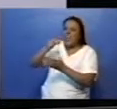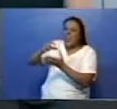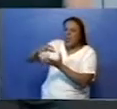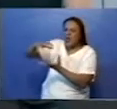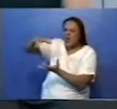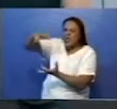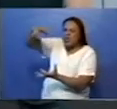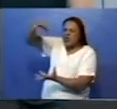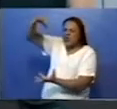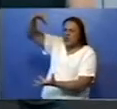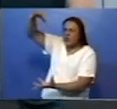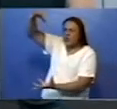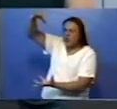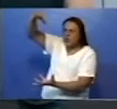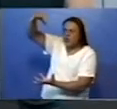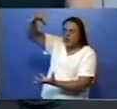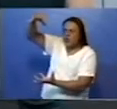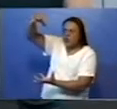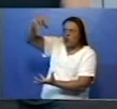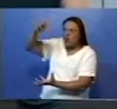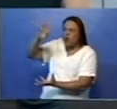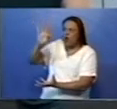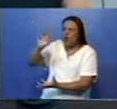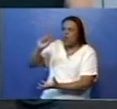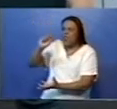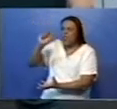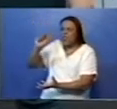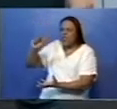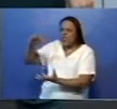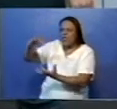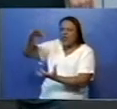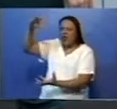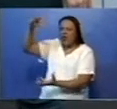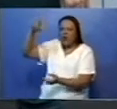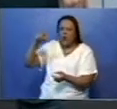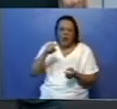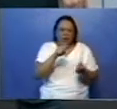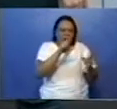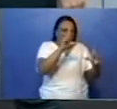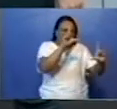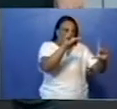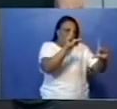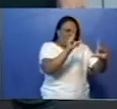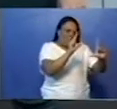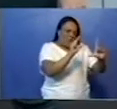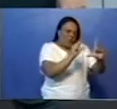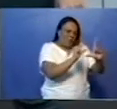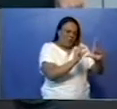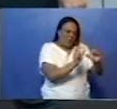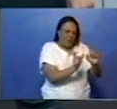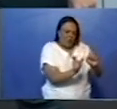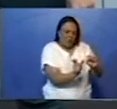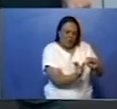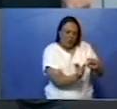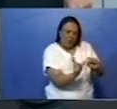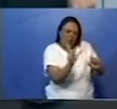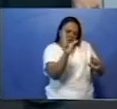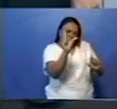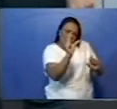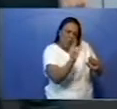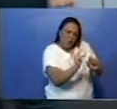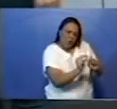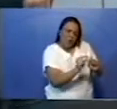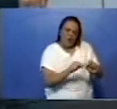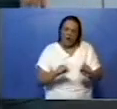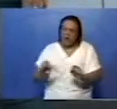Um gatão. Então, gatinho, diminutivo, né? Substantivo no grau diminutivo. E